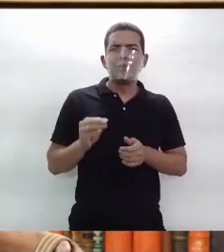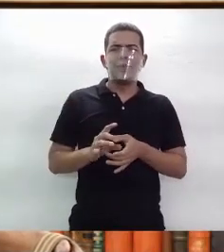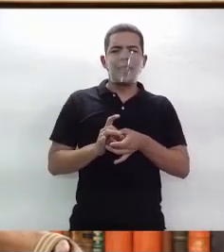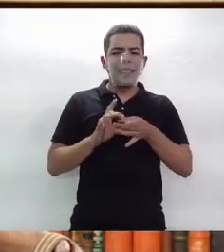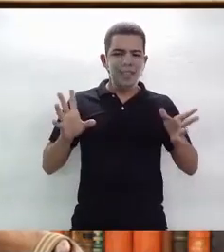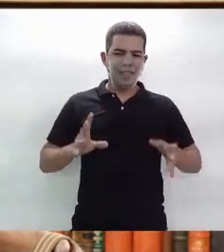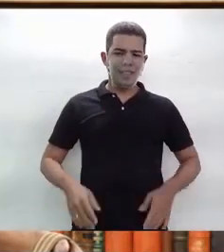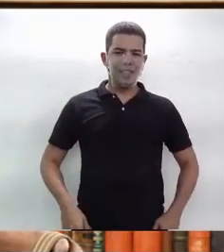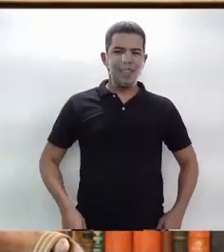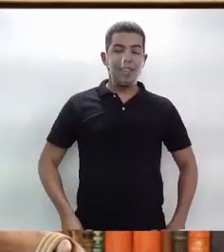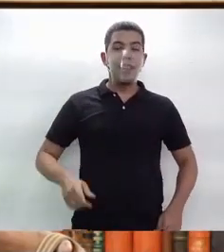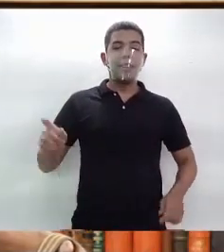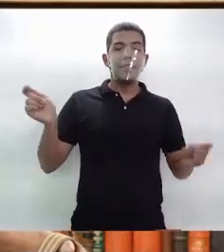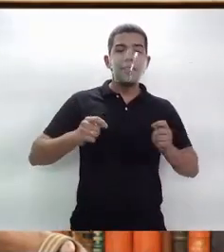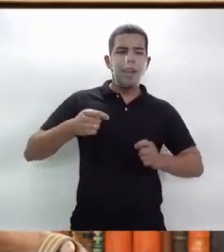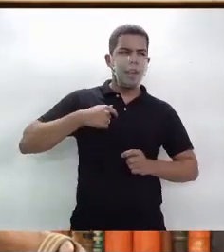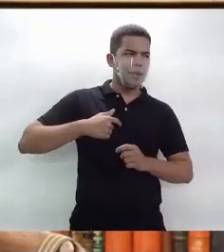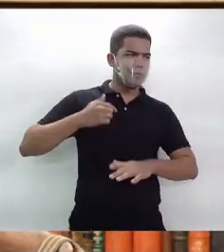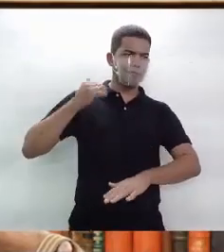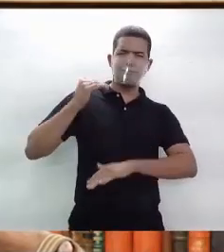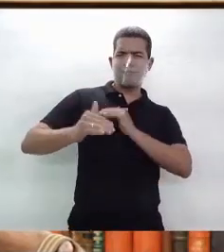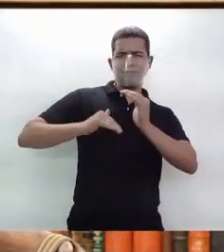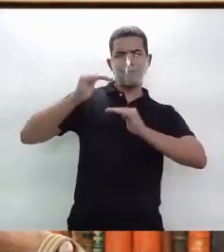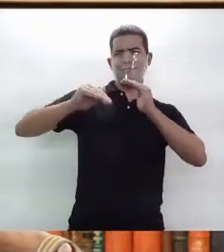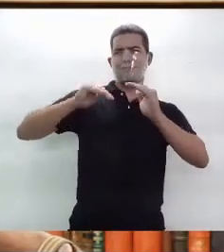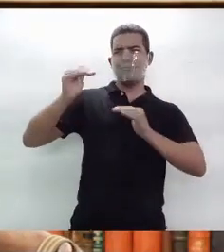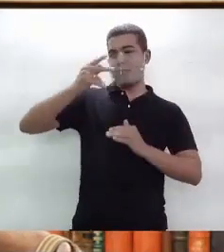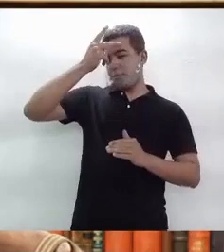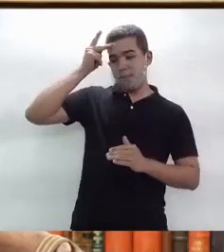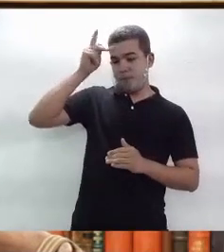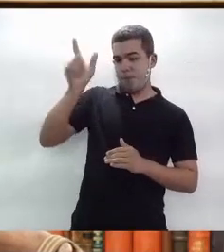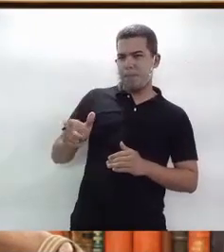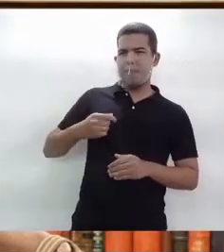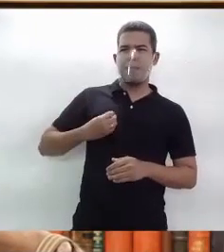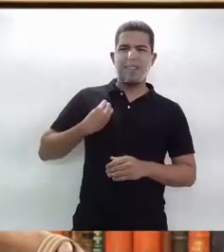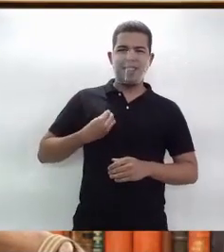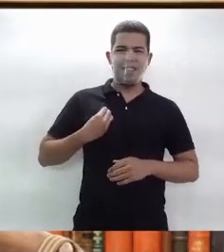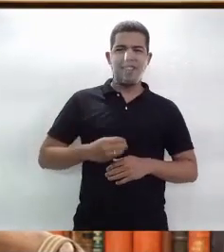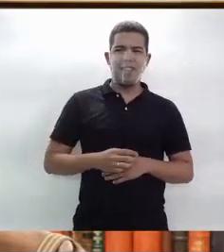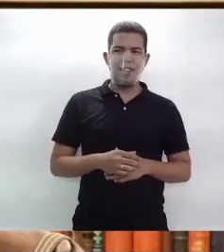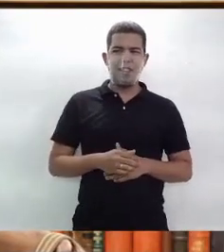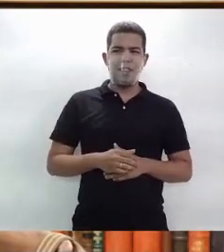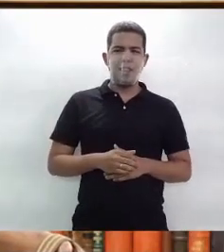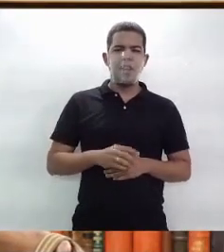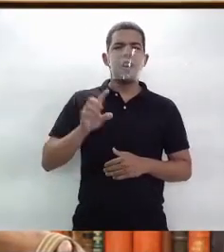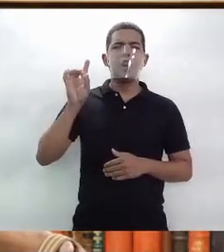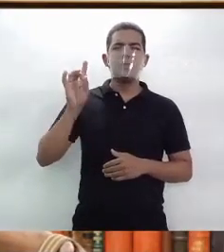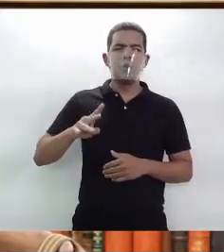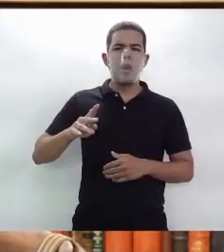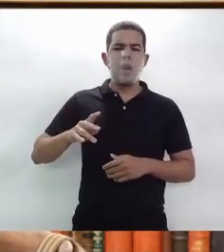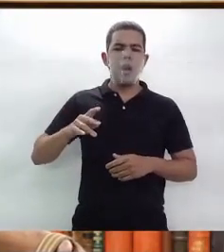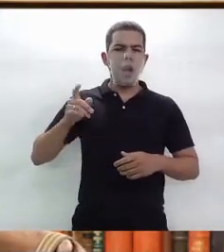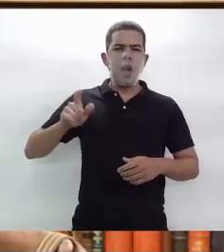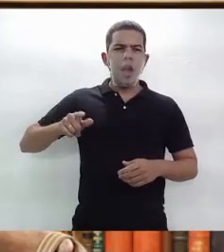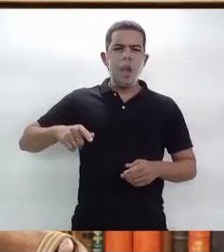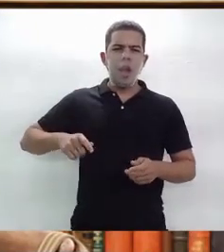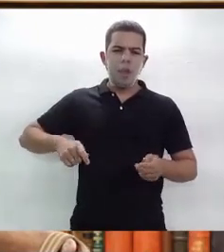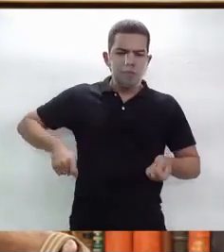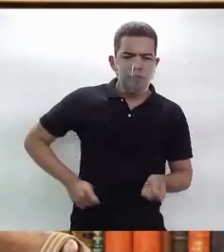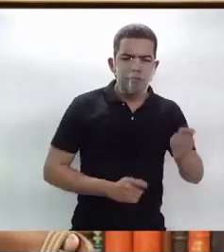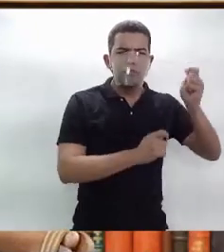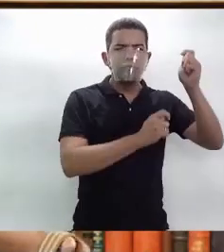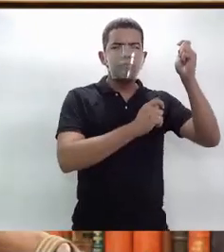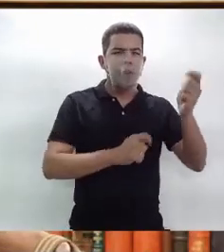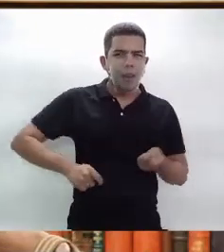fosse positivo para o meu crescimento como ser humano, como cidadão. Então, não só maracatu, como outros ritmos, como